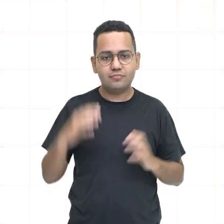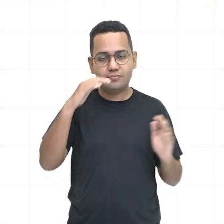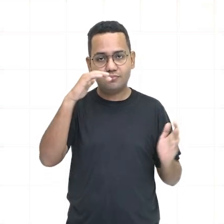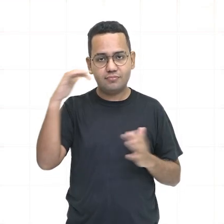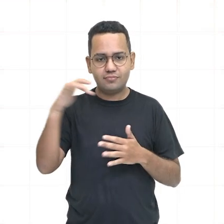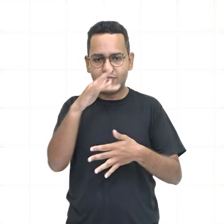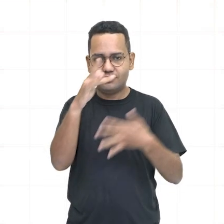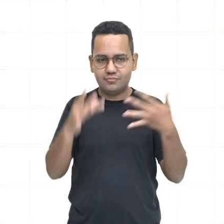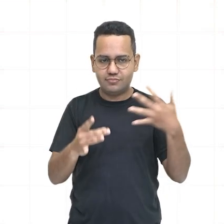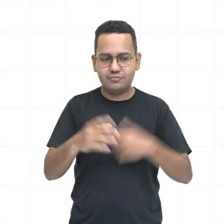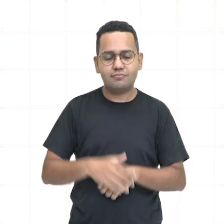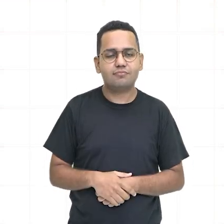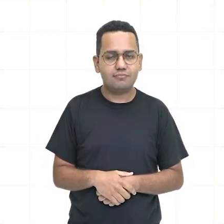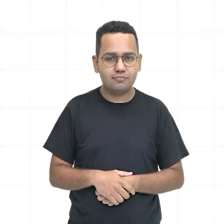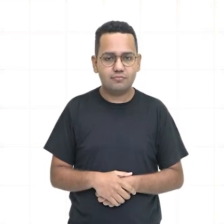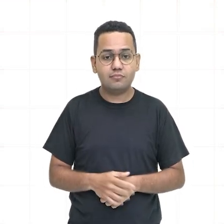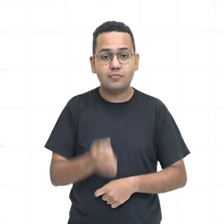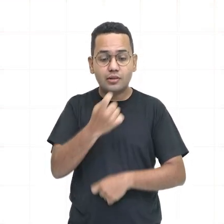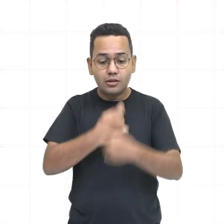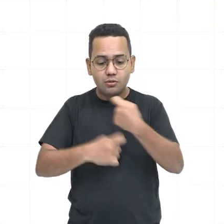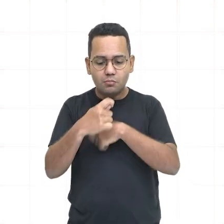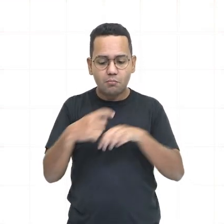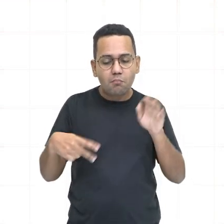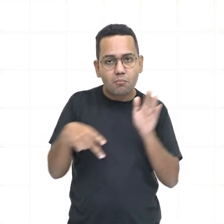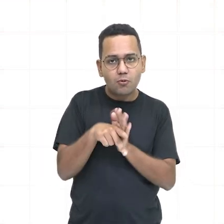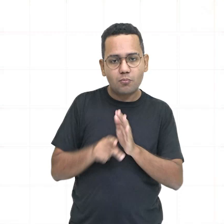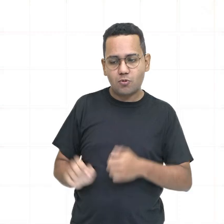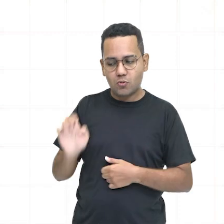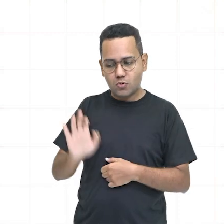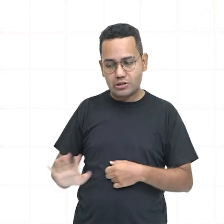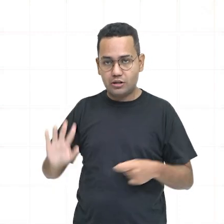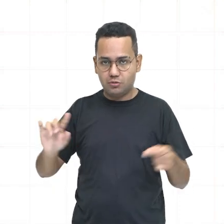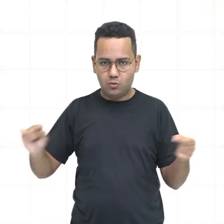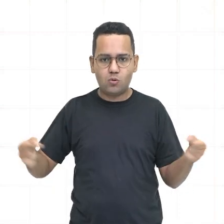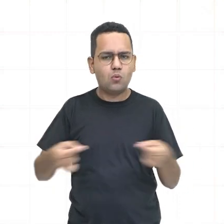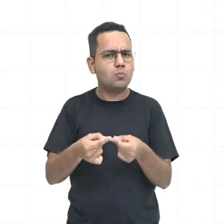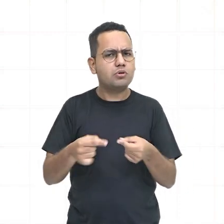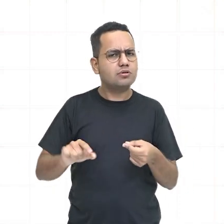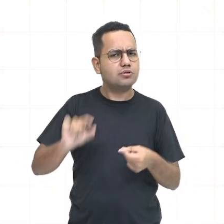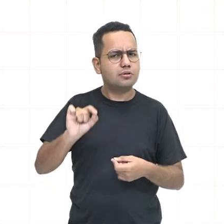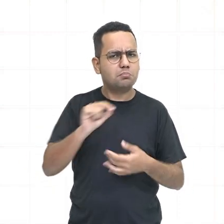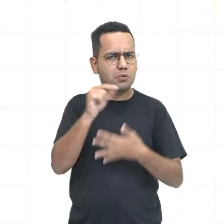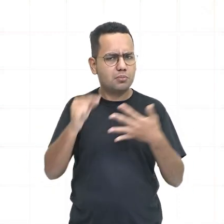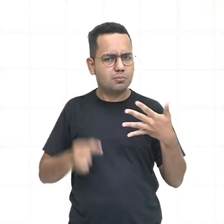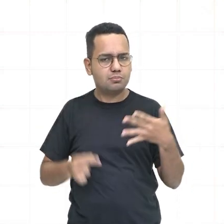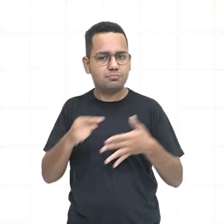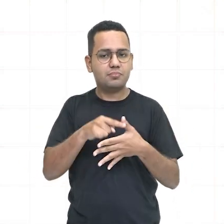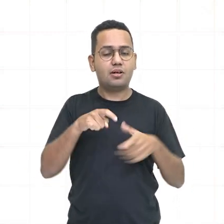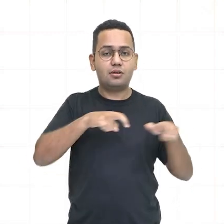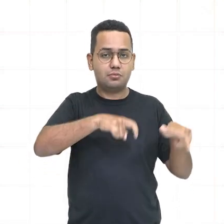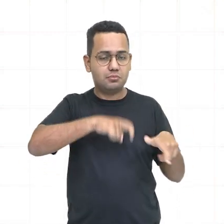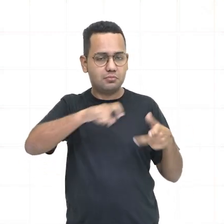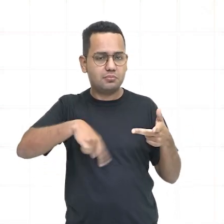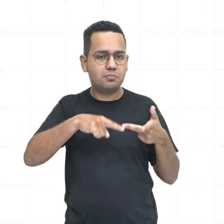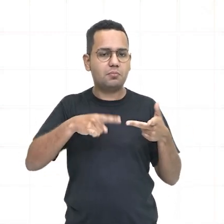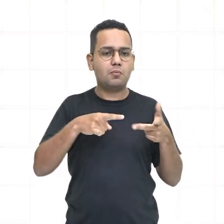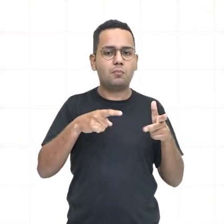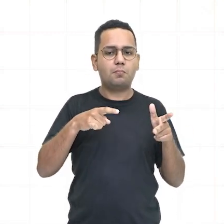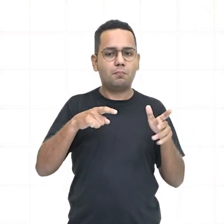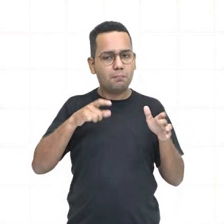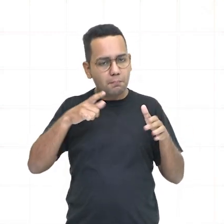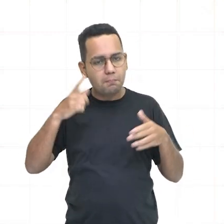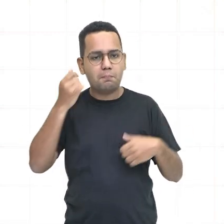No detalhamento, a economia da Oceania, agricultura,